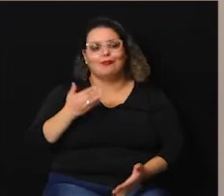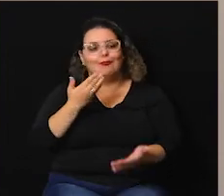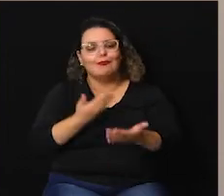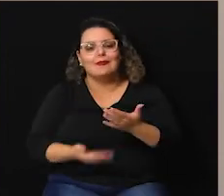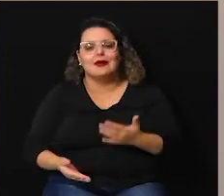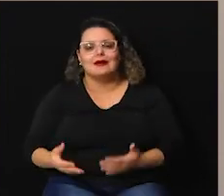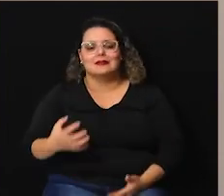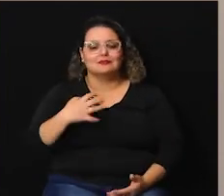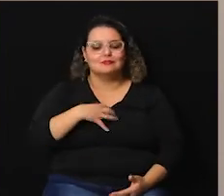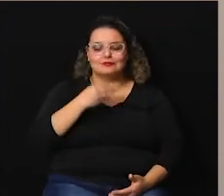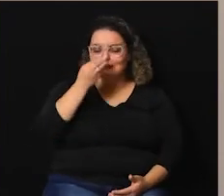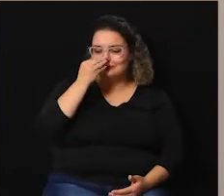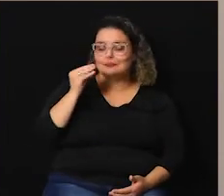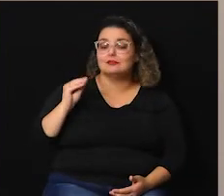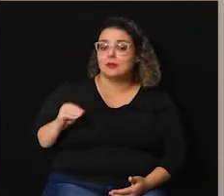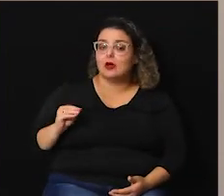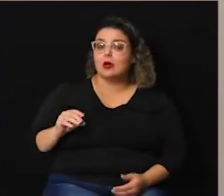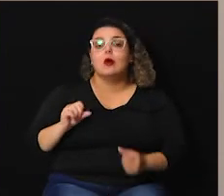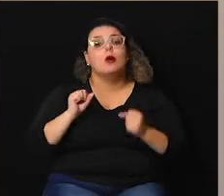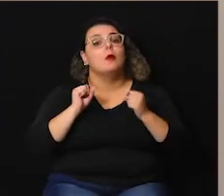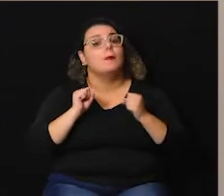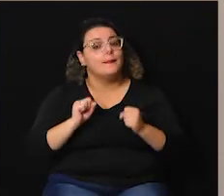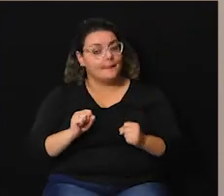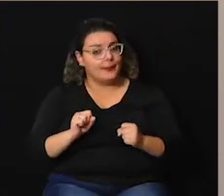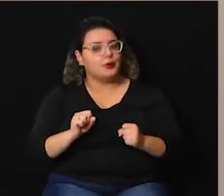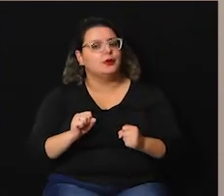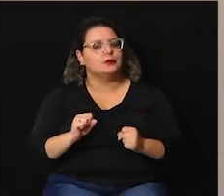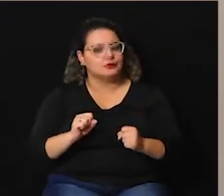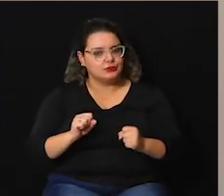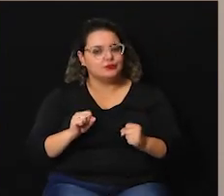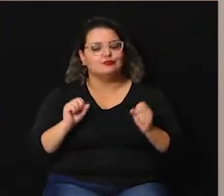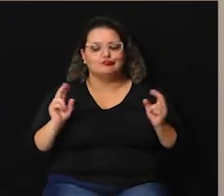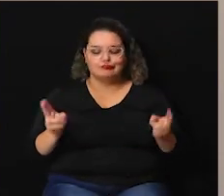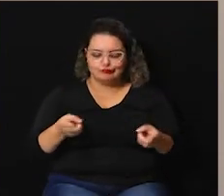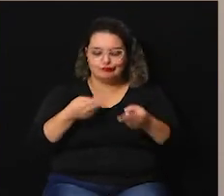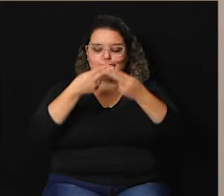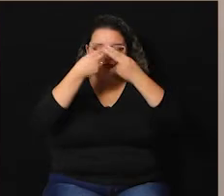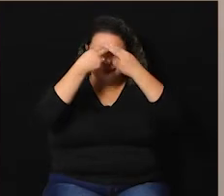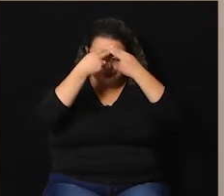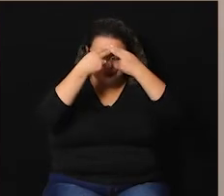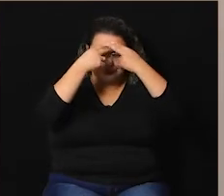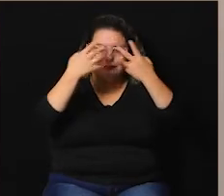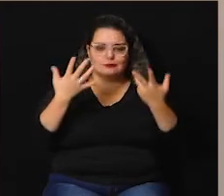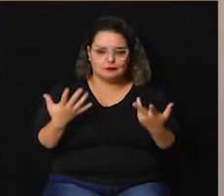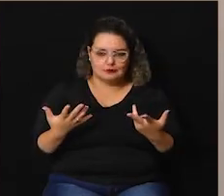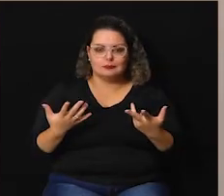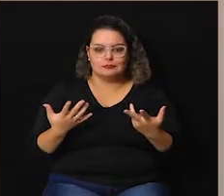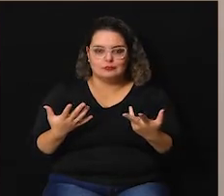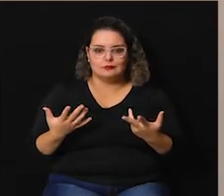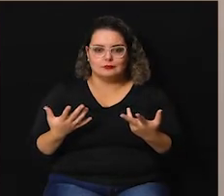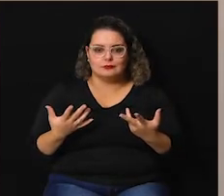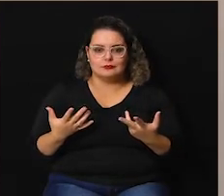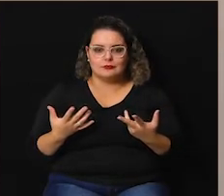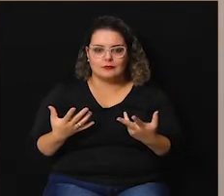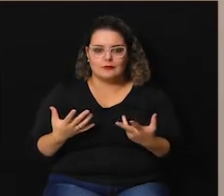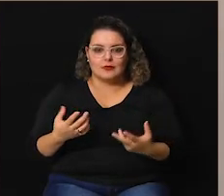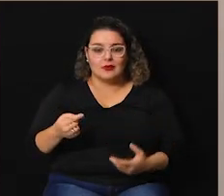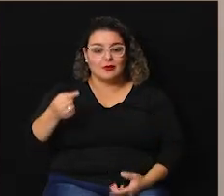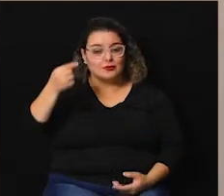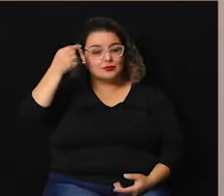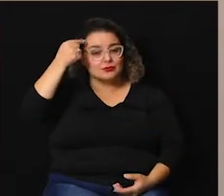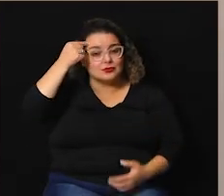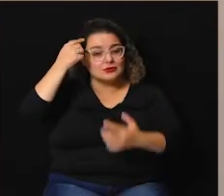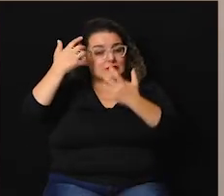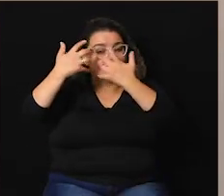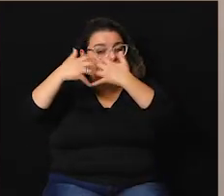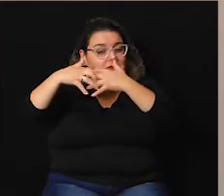situações de abandono, podem deixar um impacto, vamos dizer, um print. Eu fico com uma